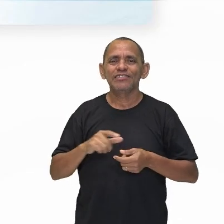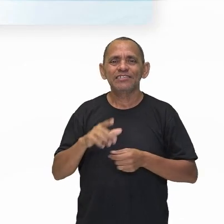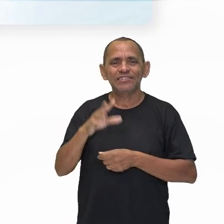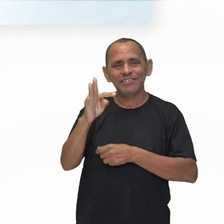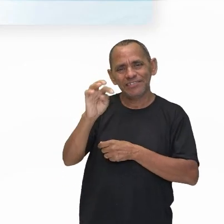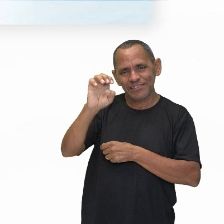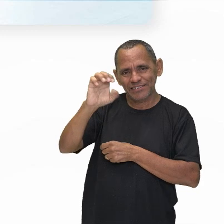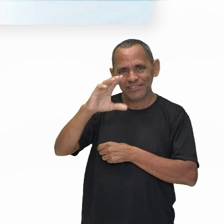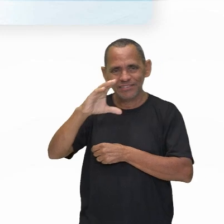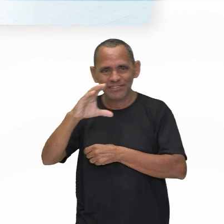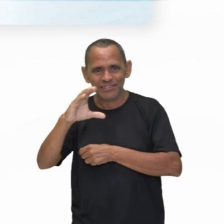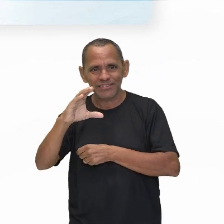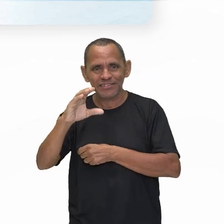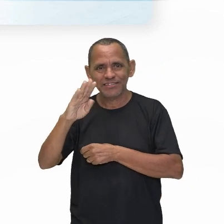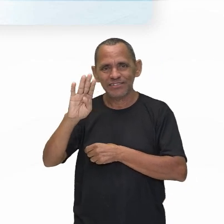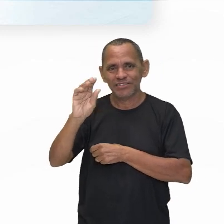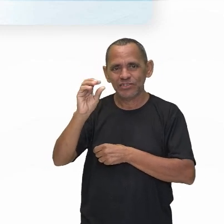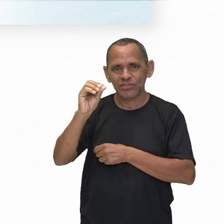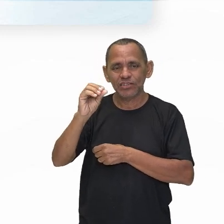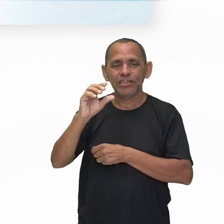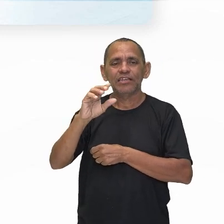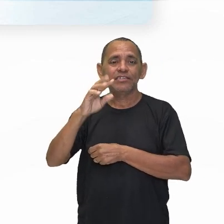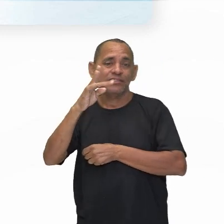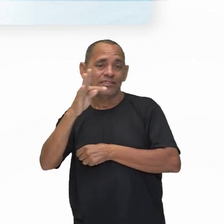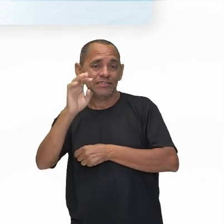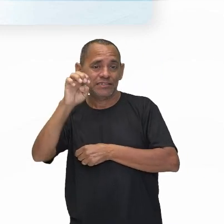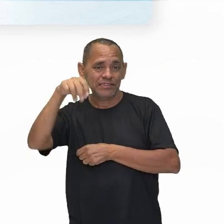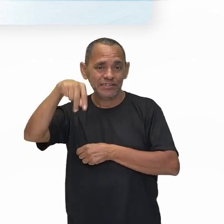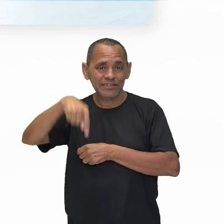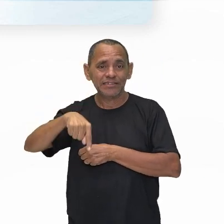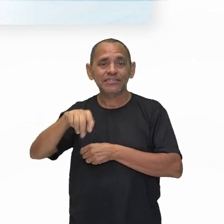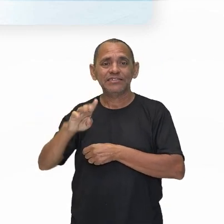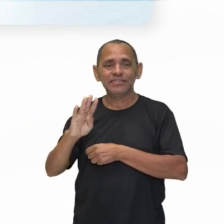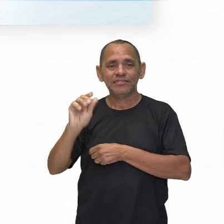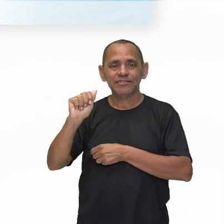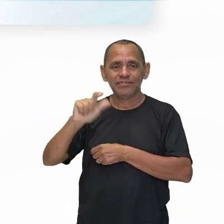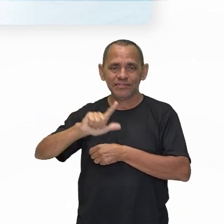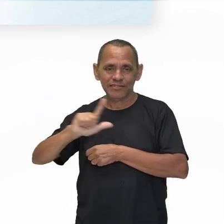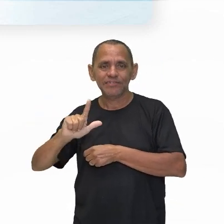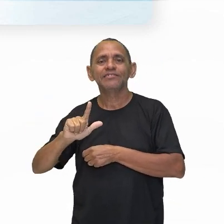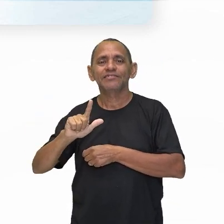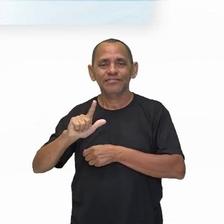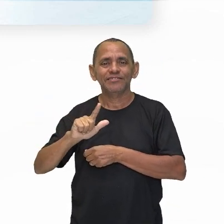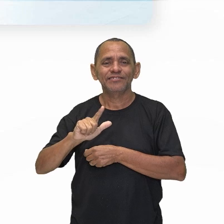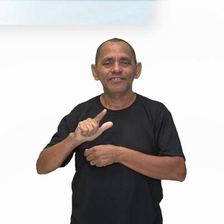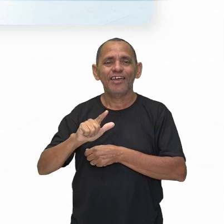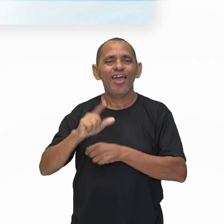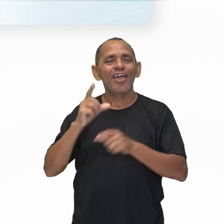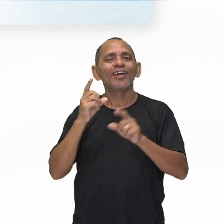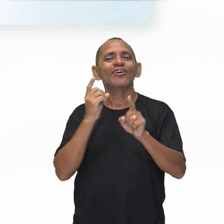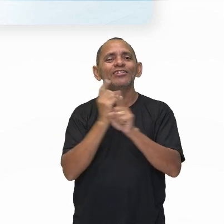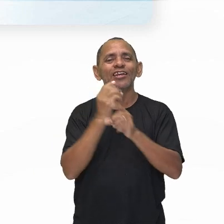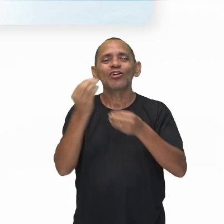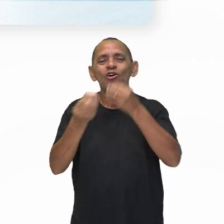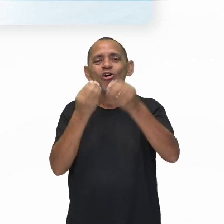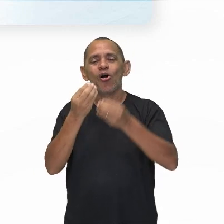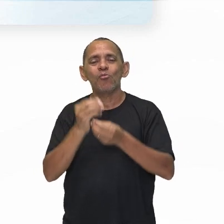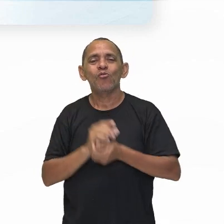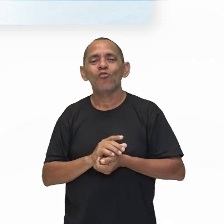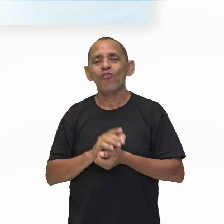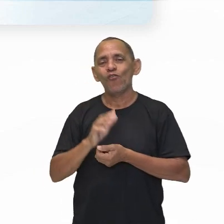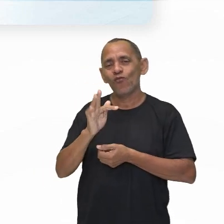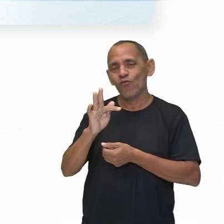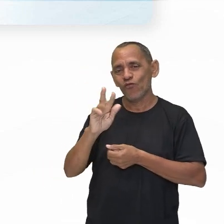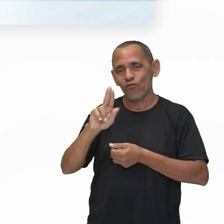tecbol, não tinham mais o que inventar, acharam. Também conhecido no Brasil como fute-mesa